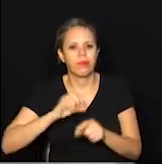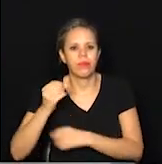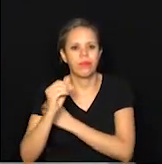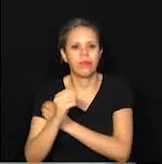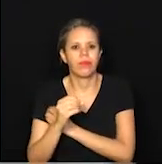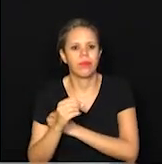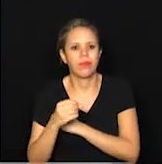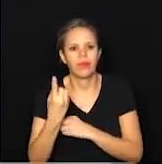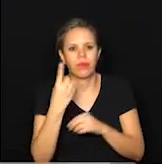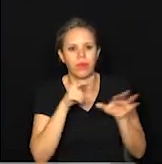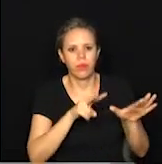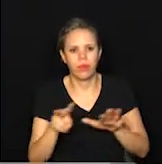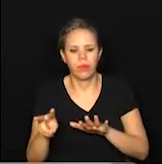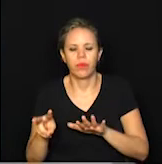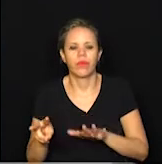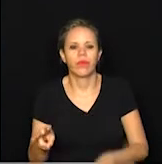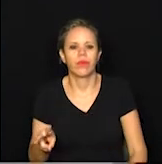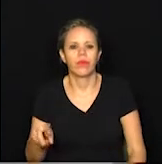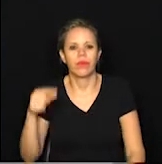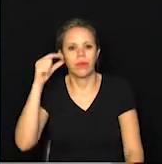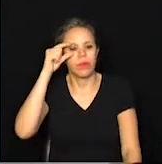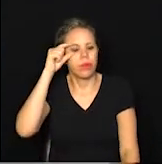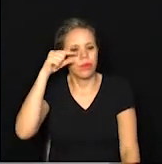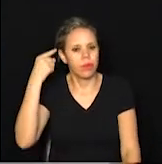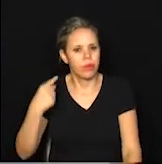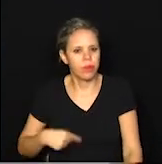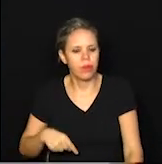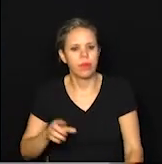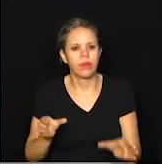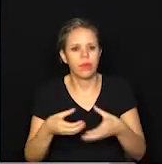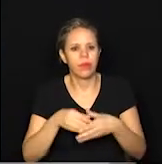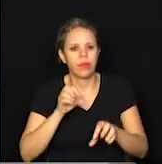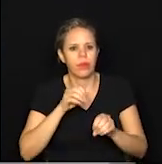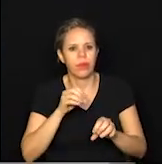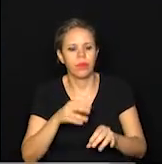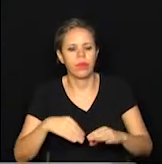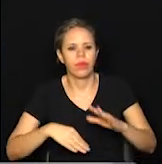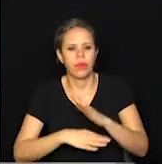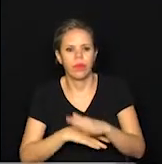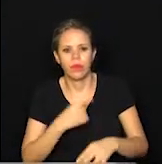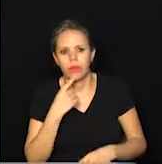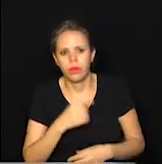uma semana Paulo Freire da Comissão de Educação da Câmara Municipal de Campinas.